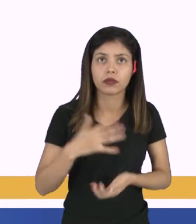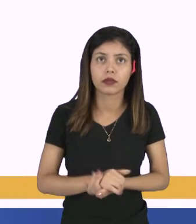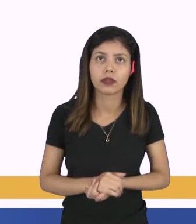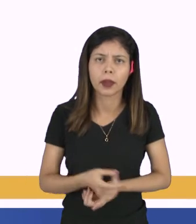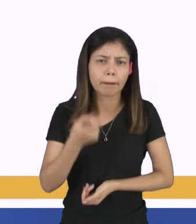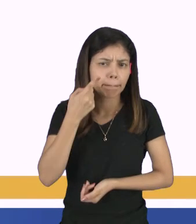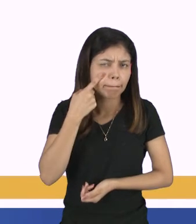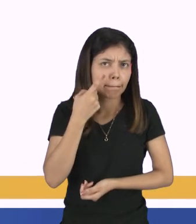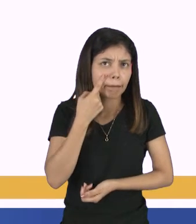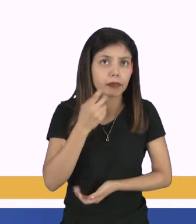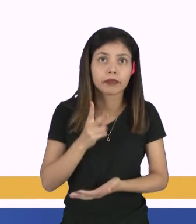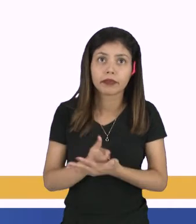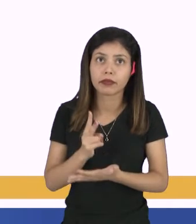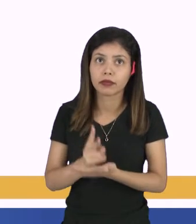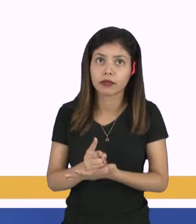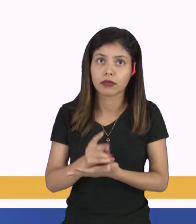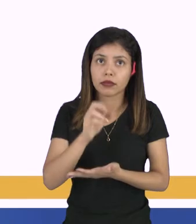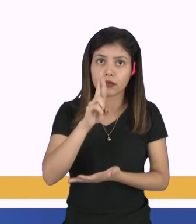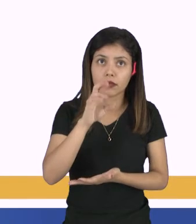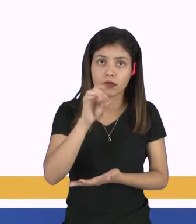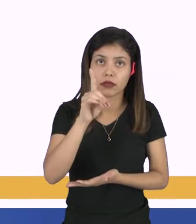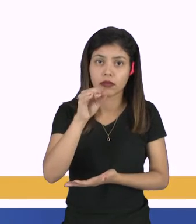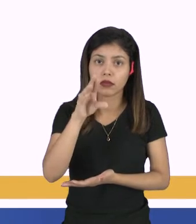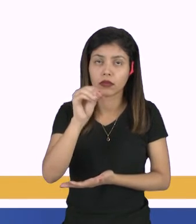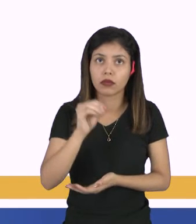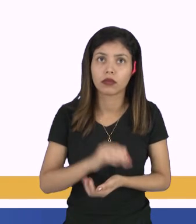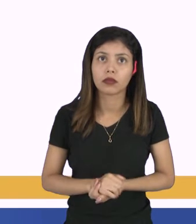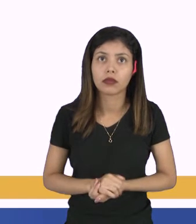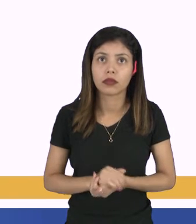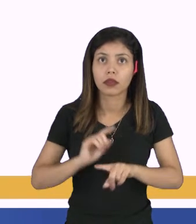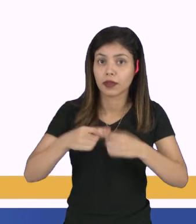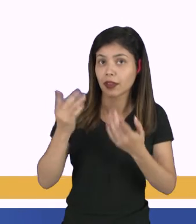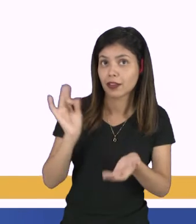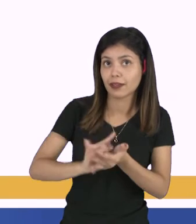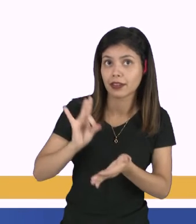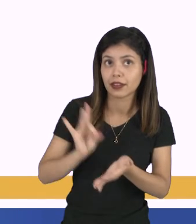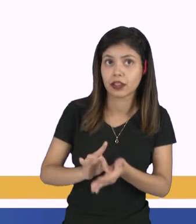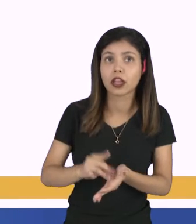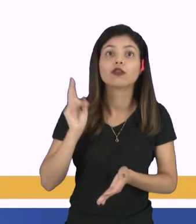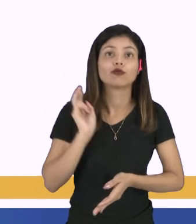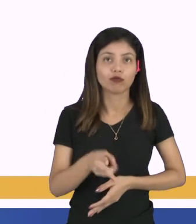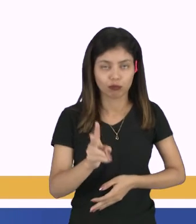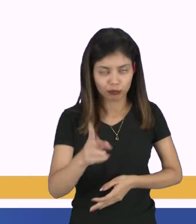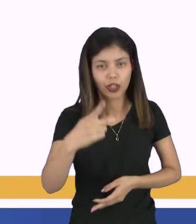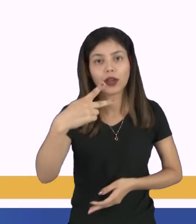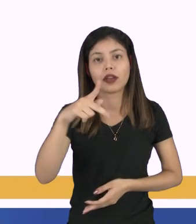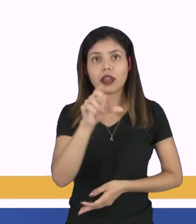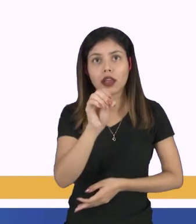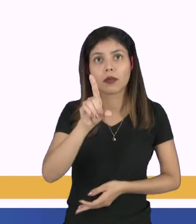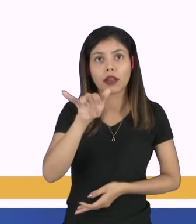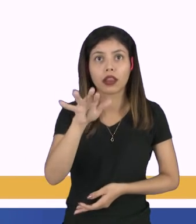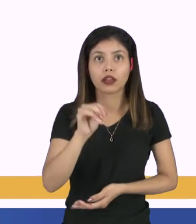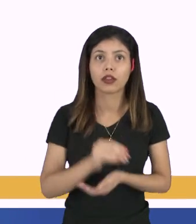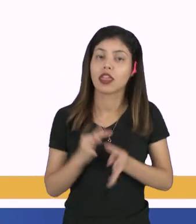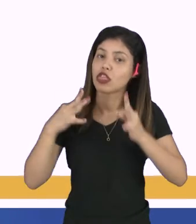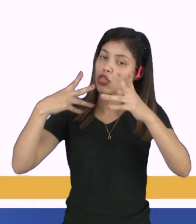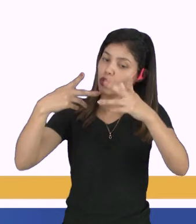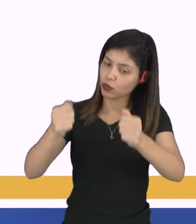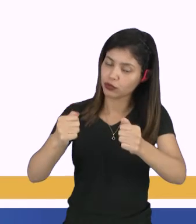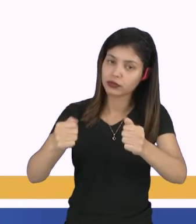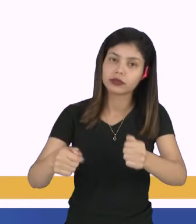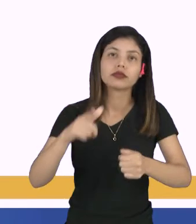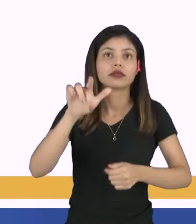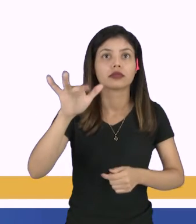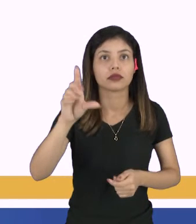A impressão é de ele ser uma figura redonda, mas na verdade ele continua sendo um polígono, pois tem todos os